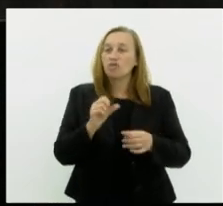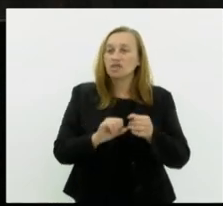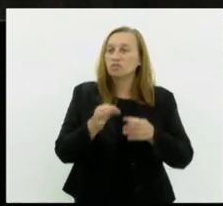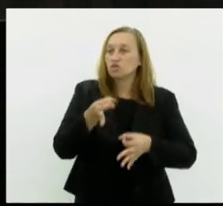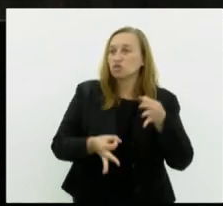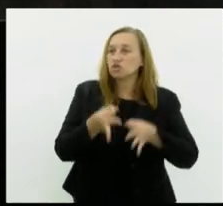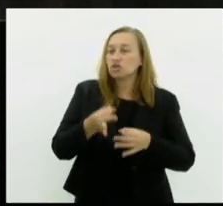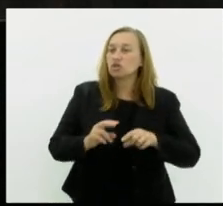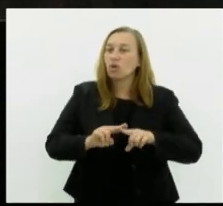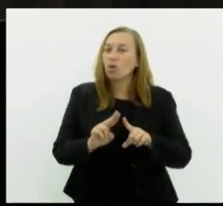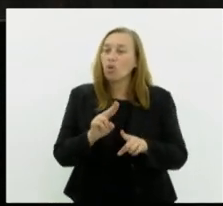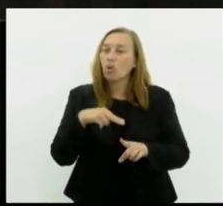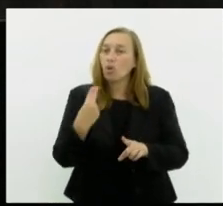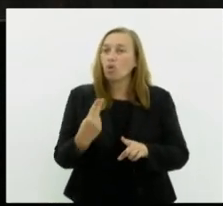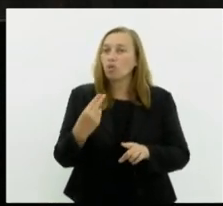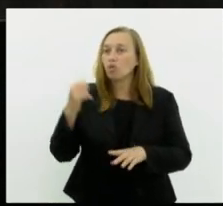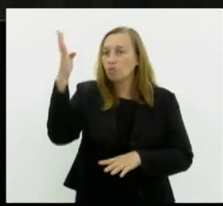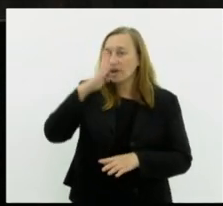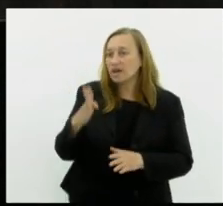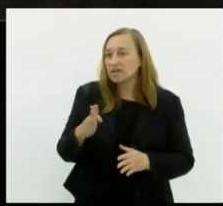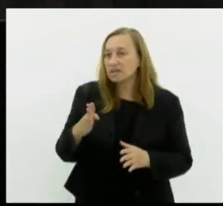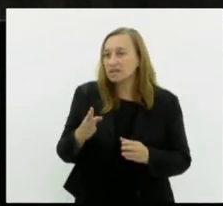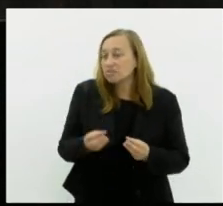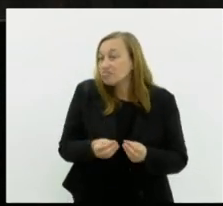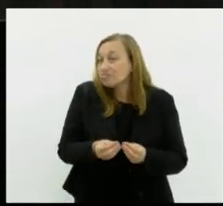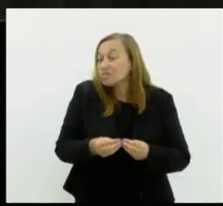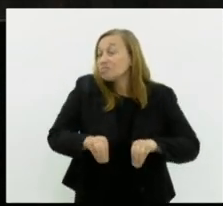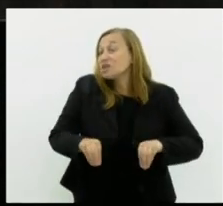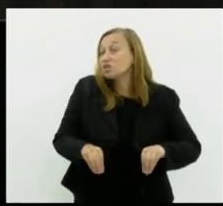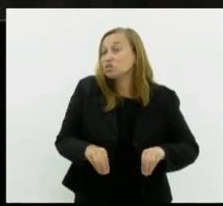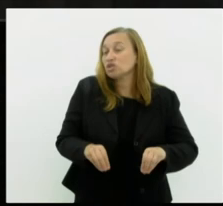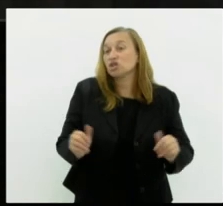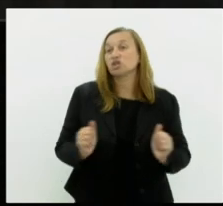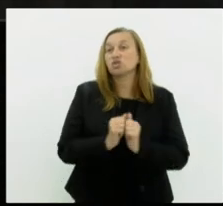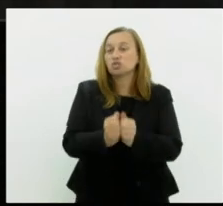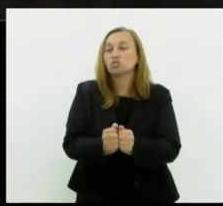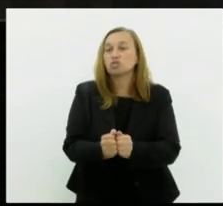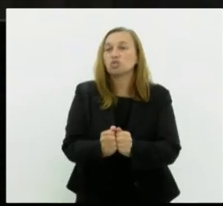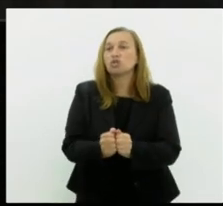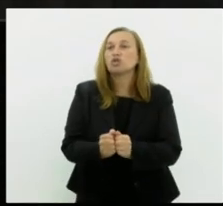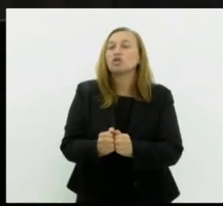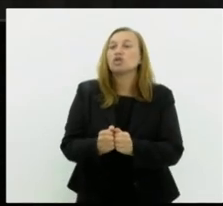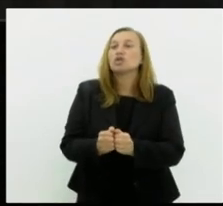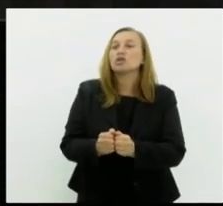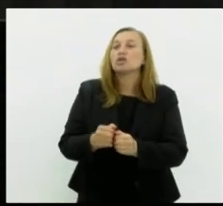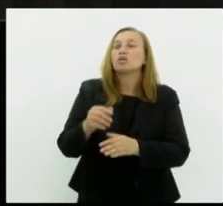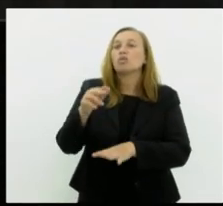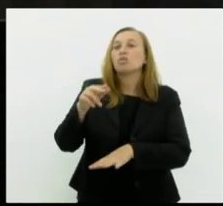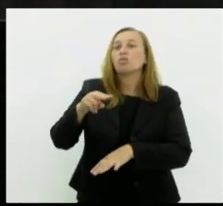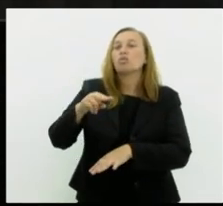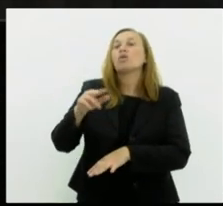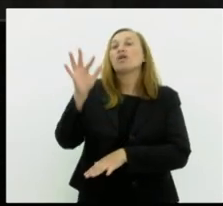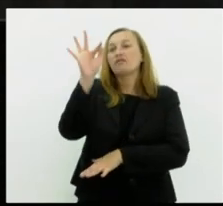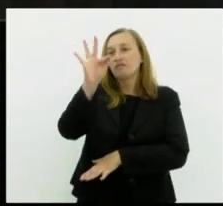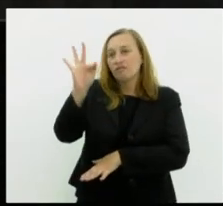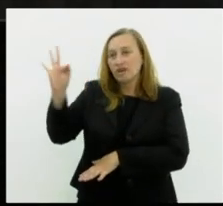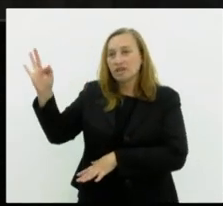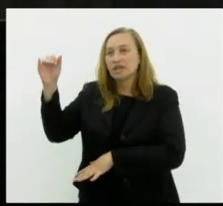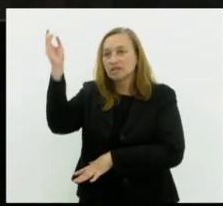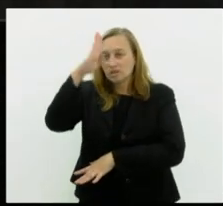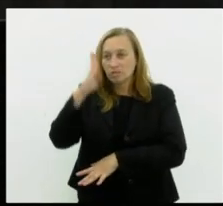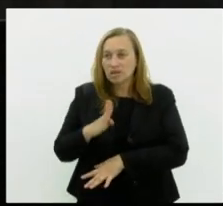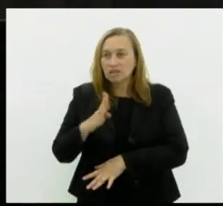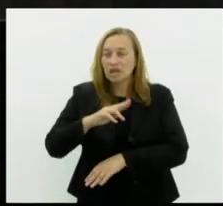ou o Brasil quebra junto. Eu costumo dizer que numa federação, como a Federação Brasileira,